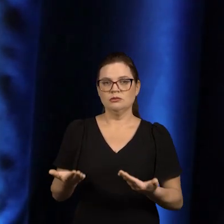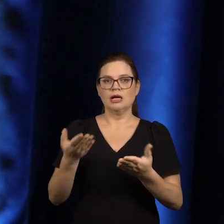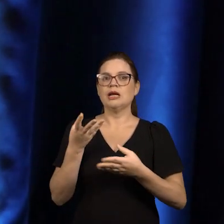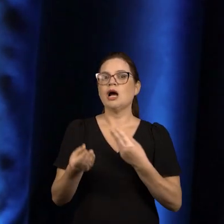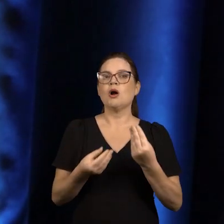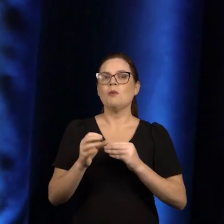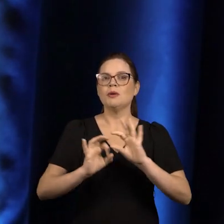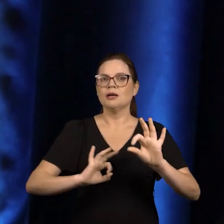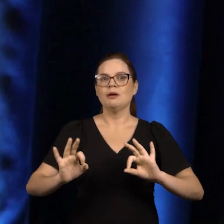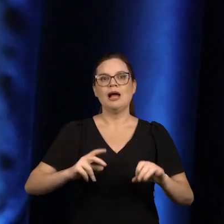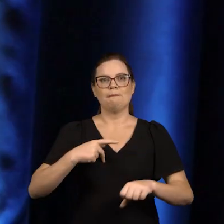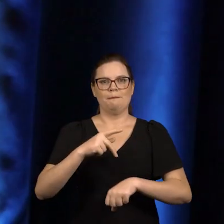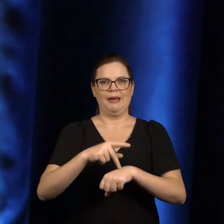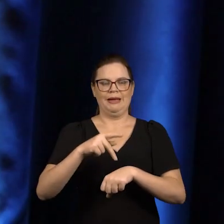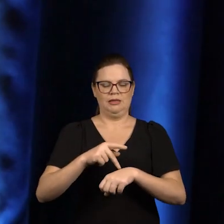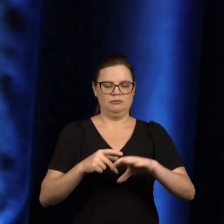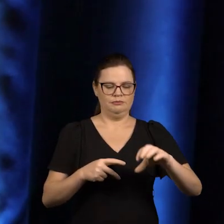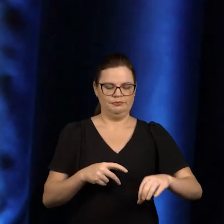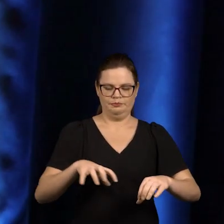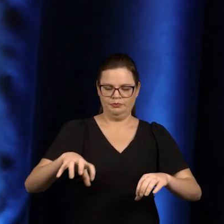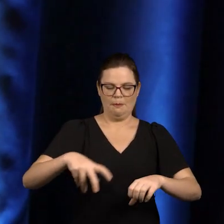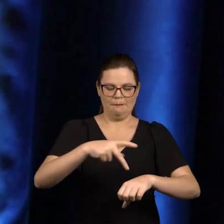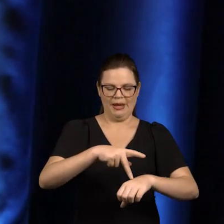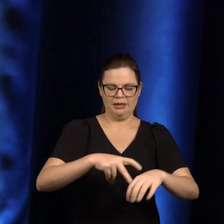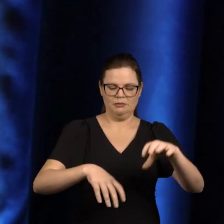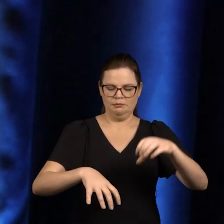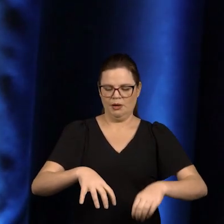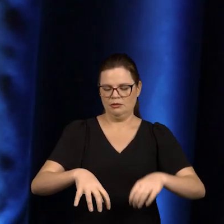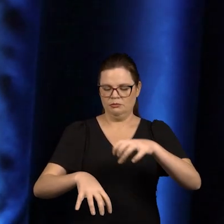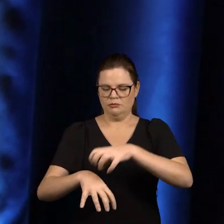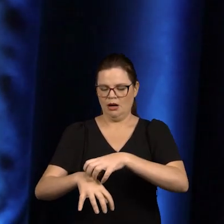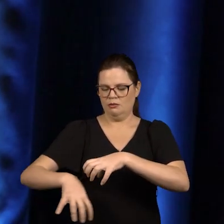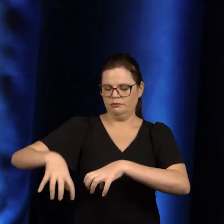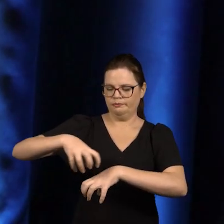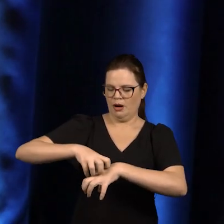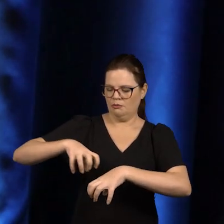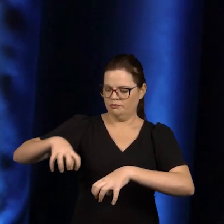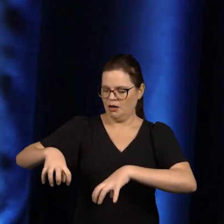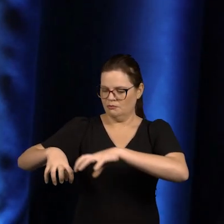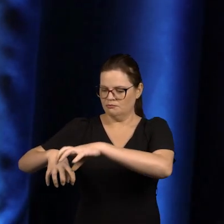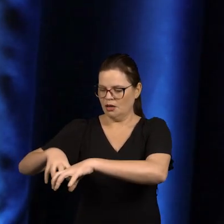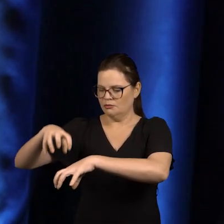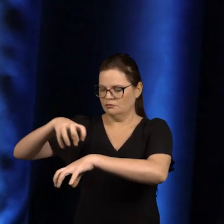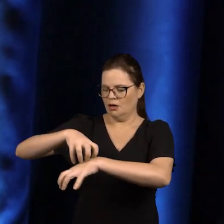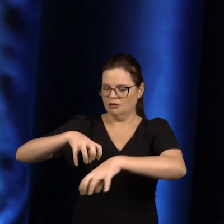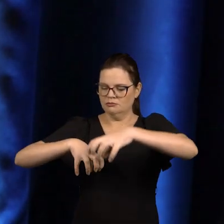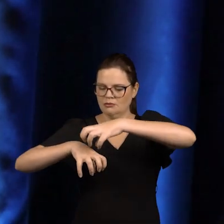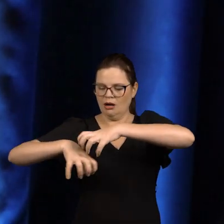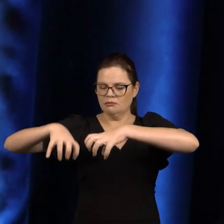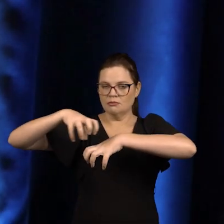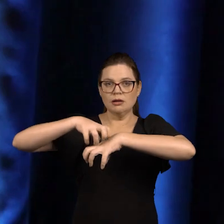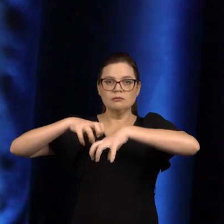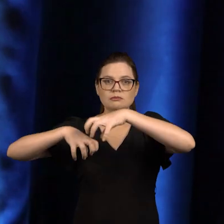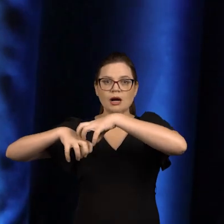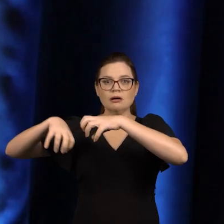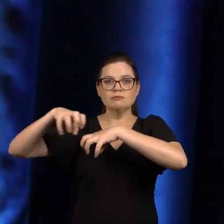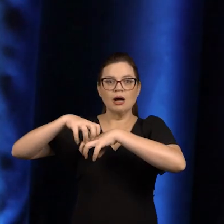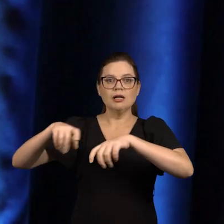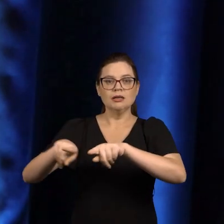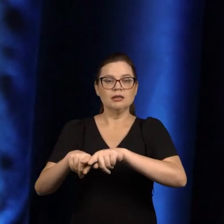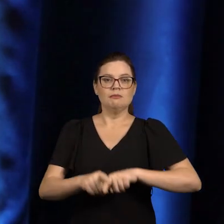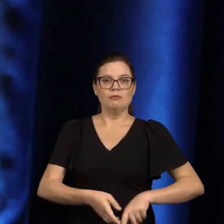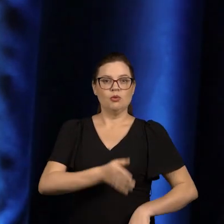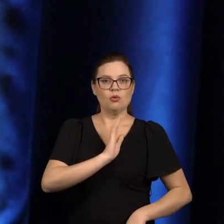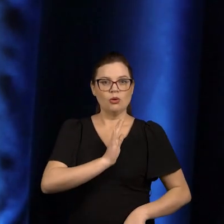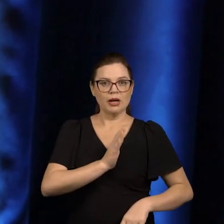de pedras, e erguido, quer dizer, e nosso coração também erguido na presença do Senhor como um altar